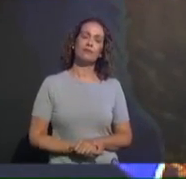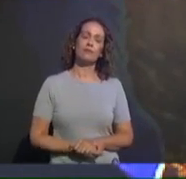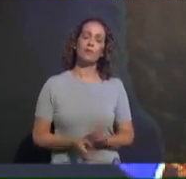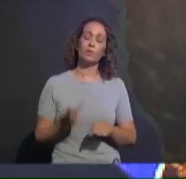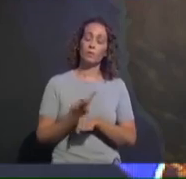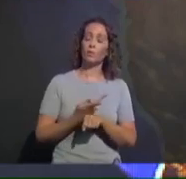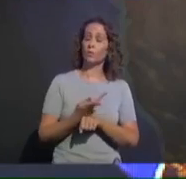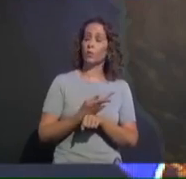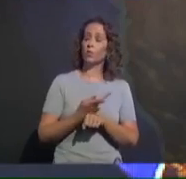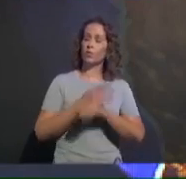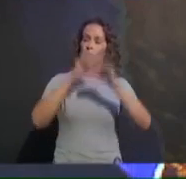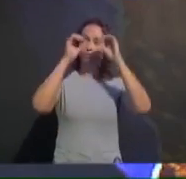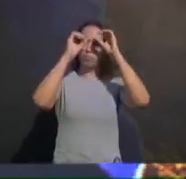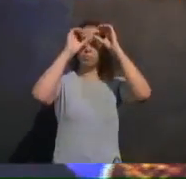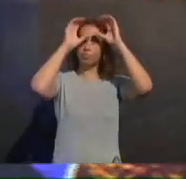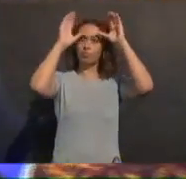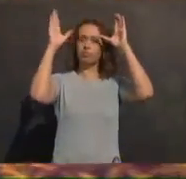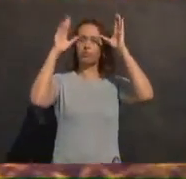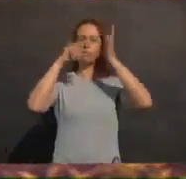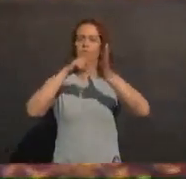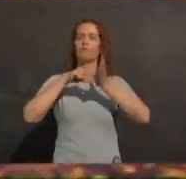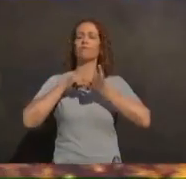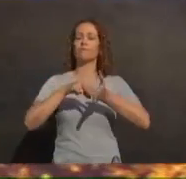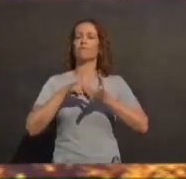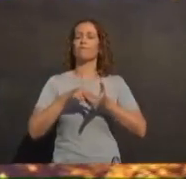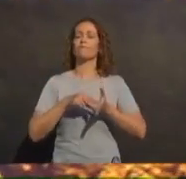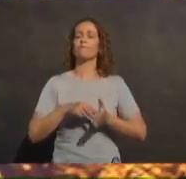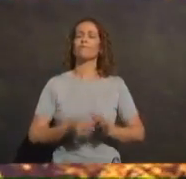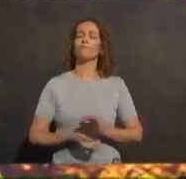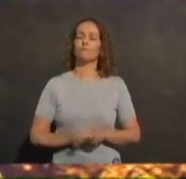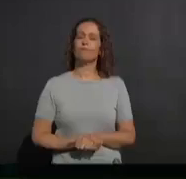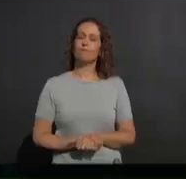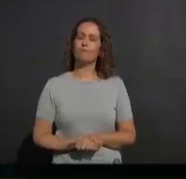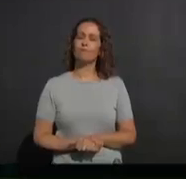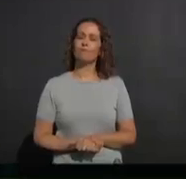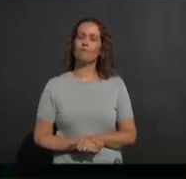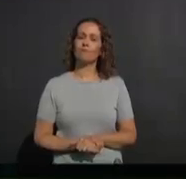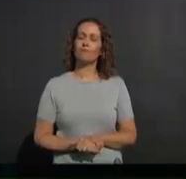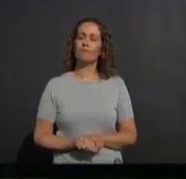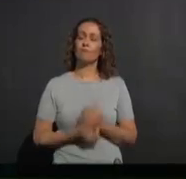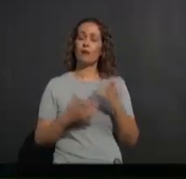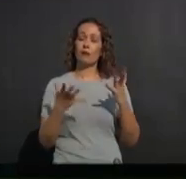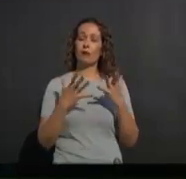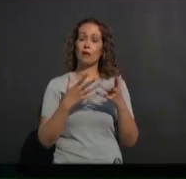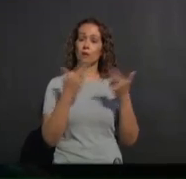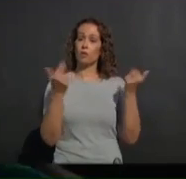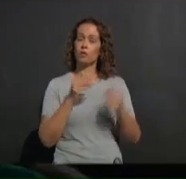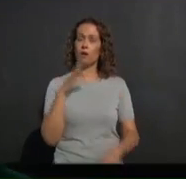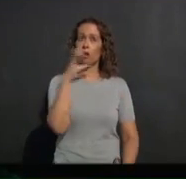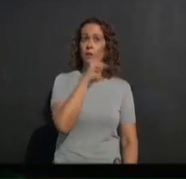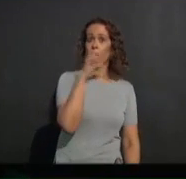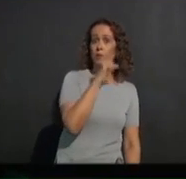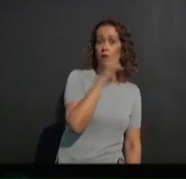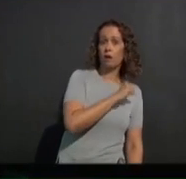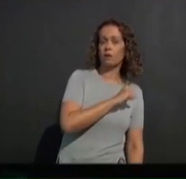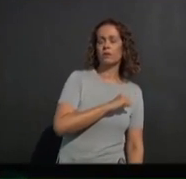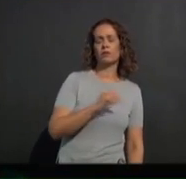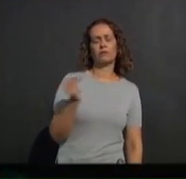Procure um crescimento sustentável e não meteórico. Não queira nada rápido demais.